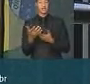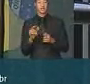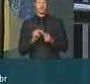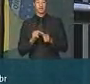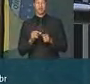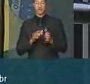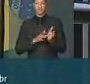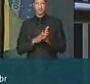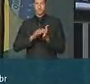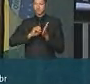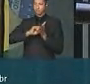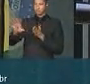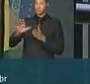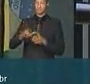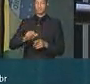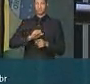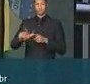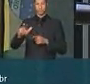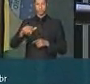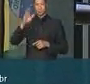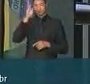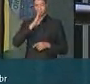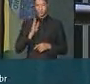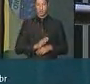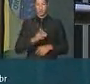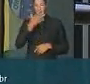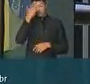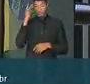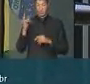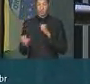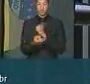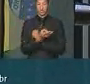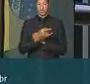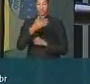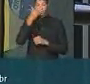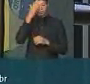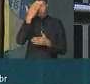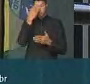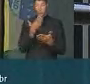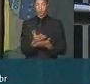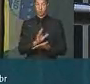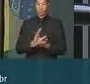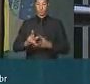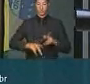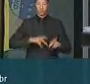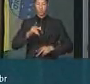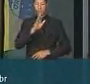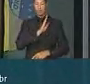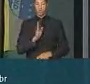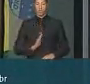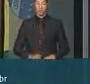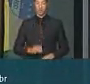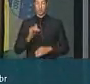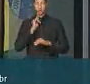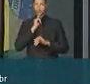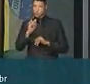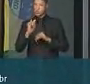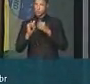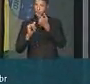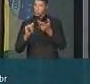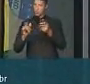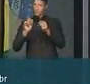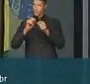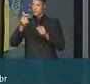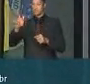saia fora do comando do país aquele que traiu a confiança do povo brasileiro aquele governo que disse uma coisa e fez